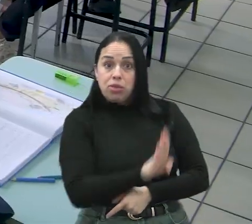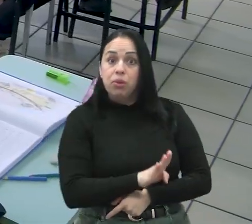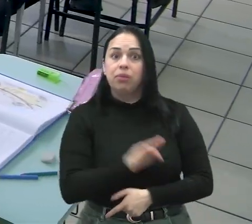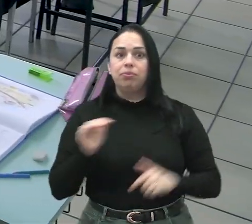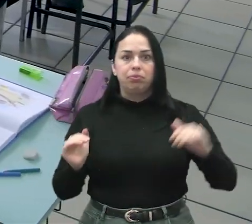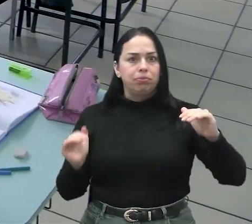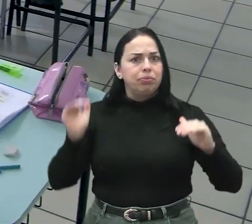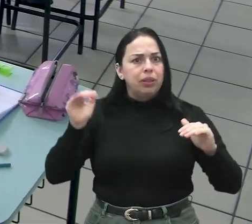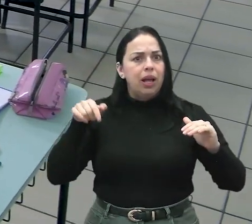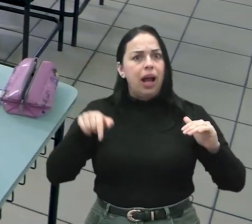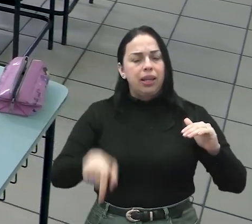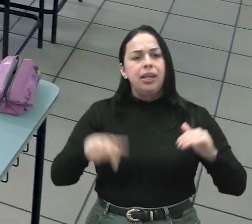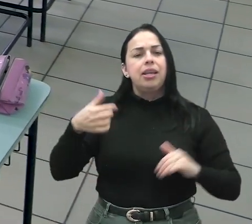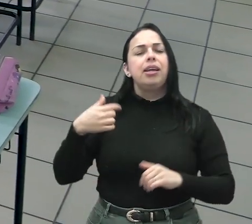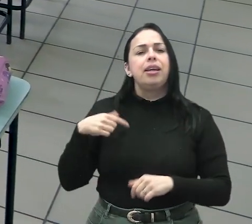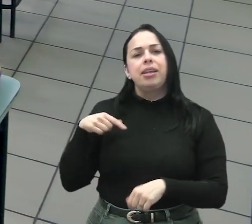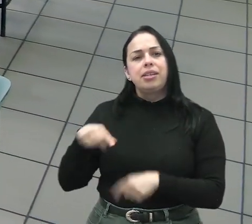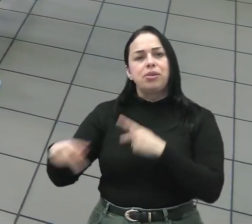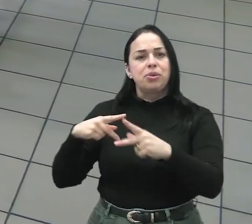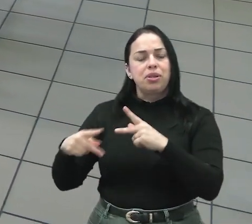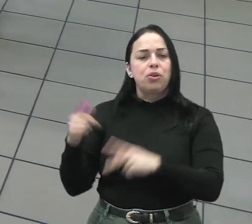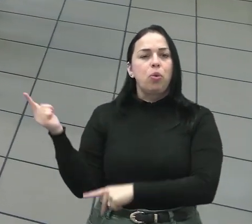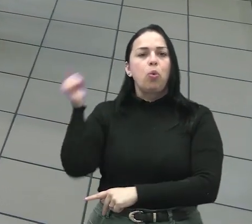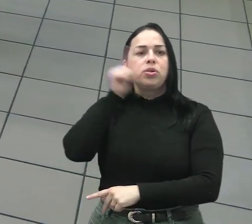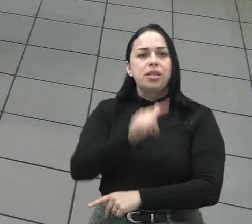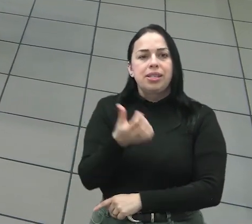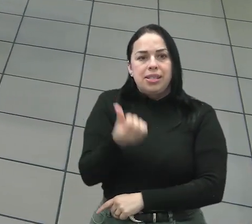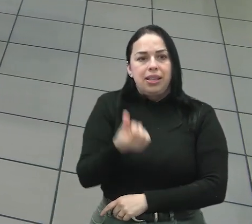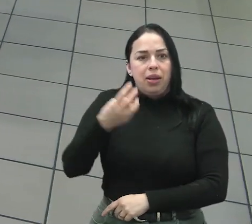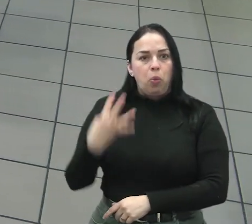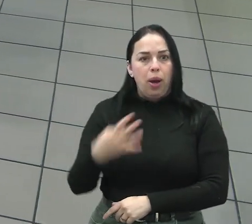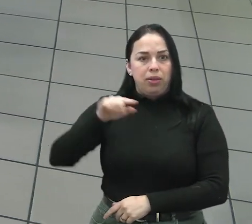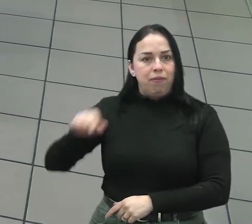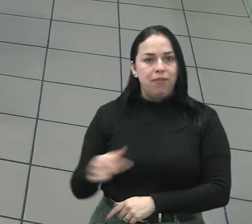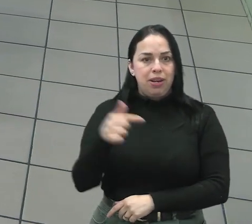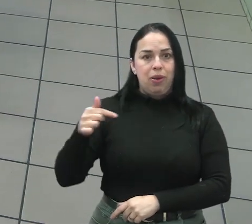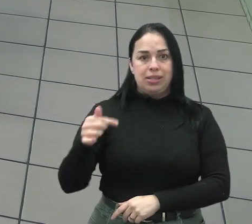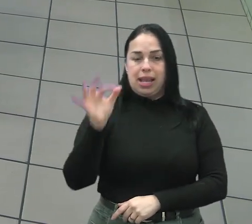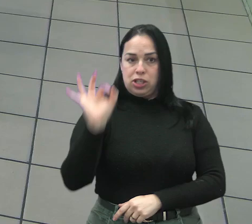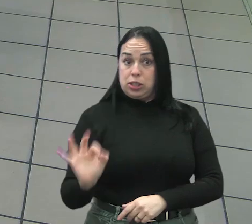Em números, o nosso município fechou o ano passado com